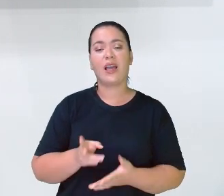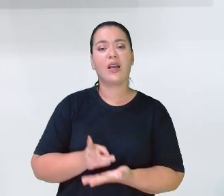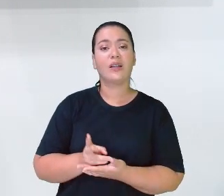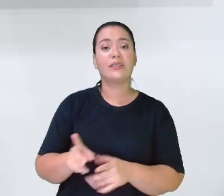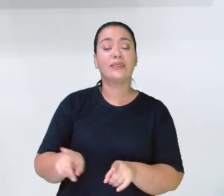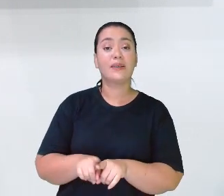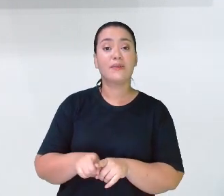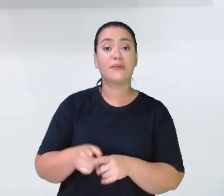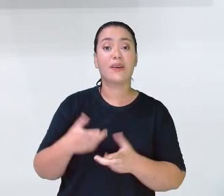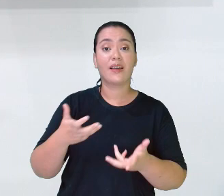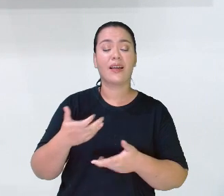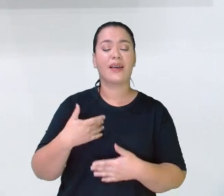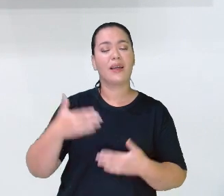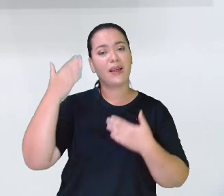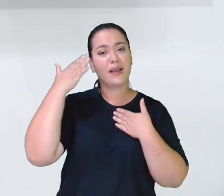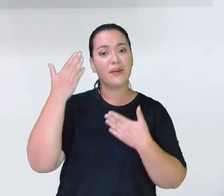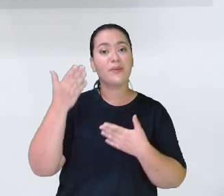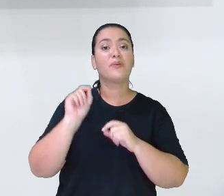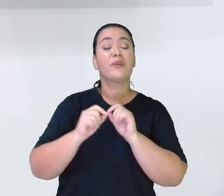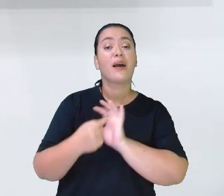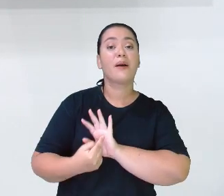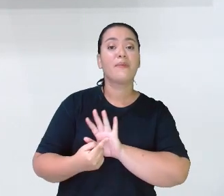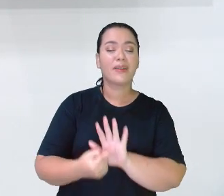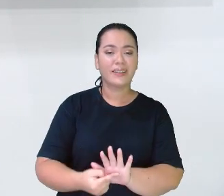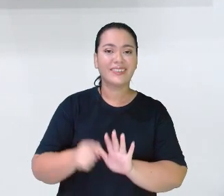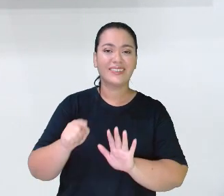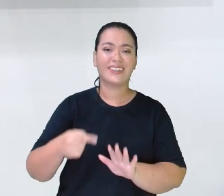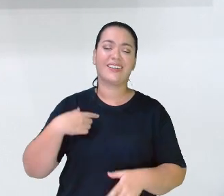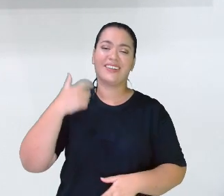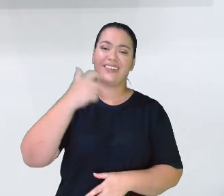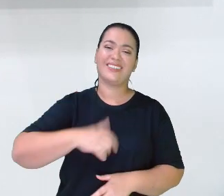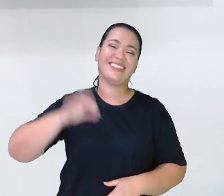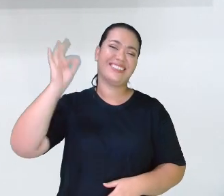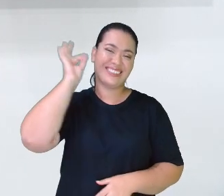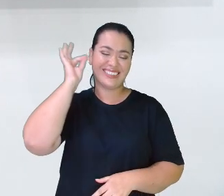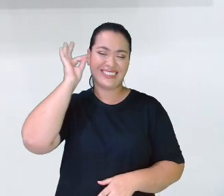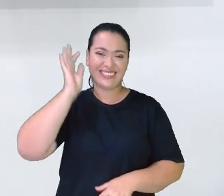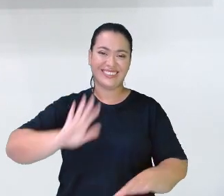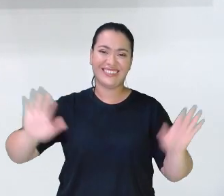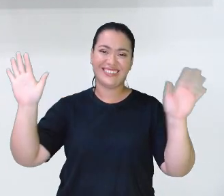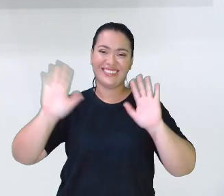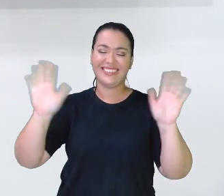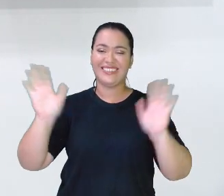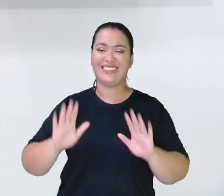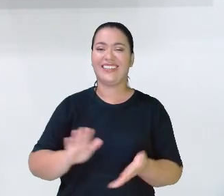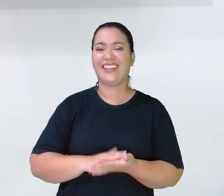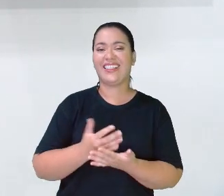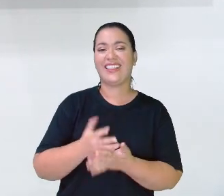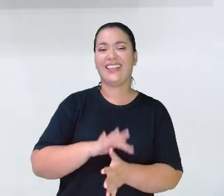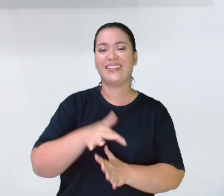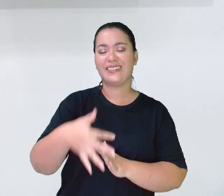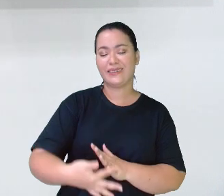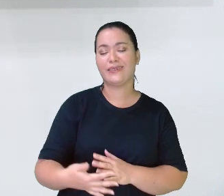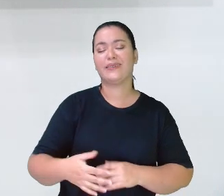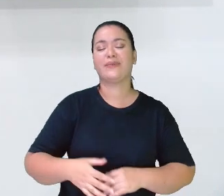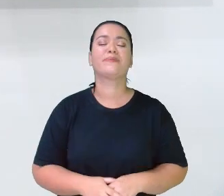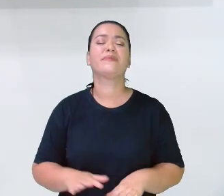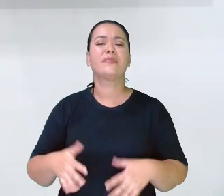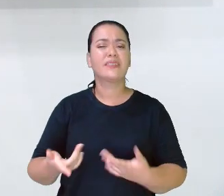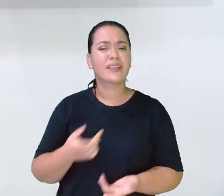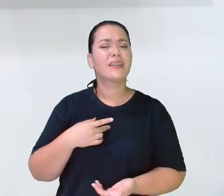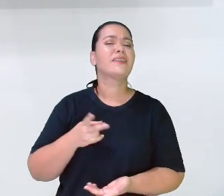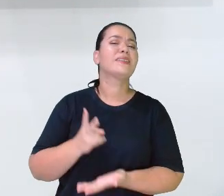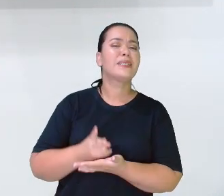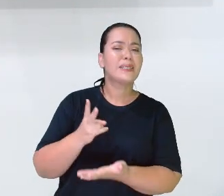eu quero apresentar esta jovem aqui, a nossa amiga Gisela, intérprete de Libras, como sempre, não é? Dando